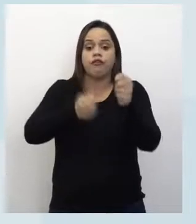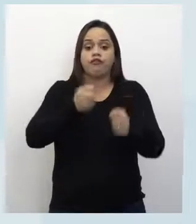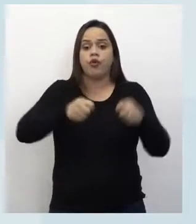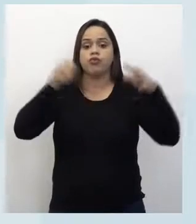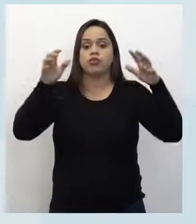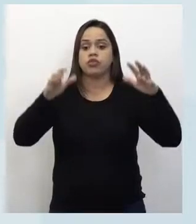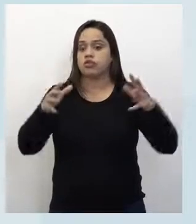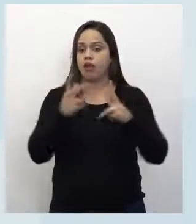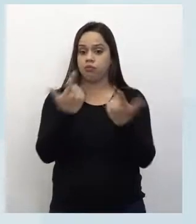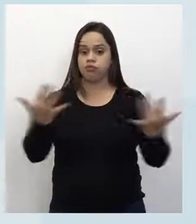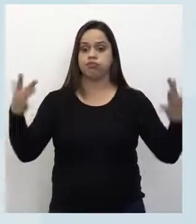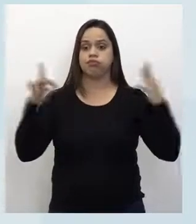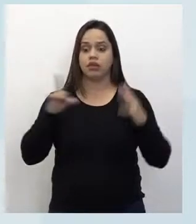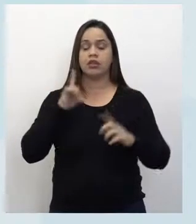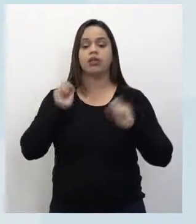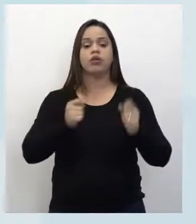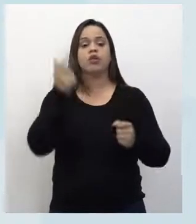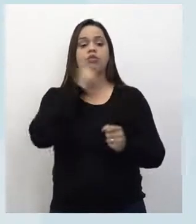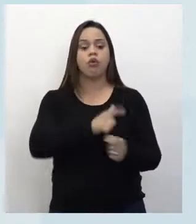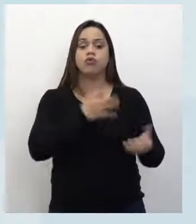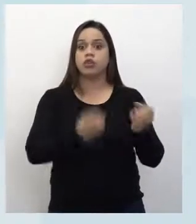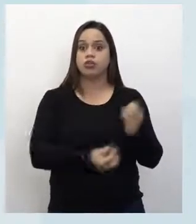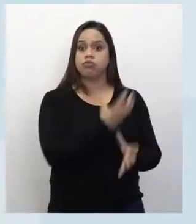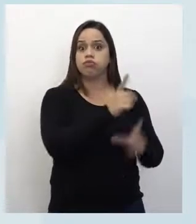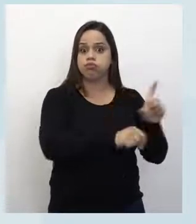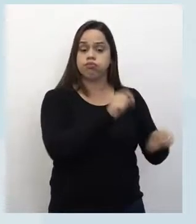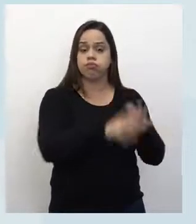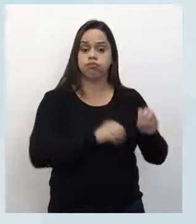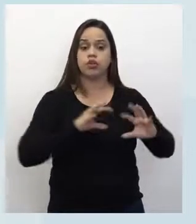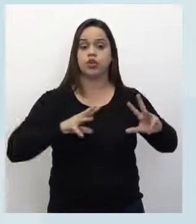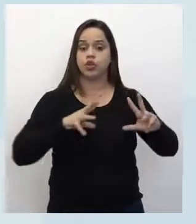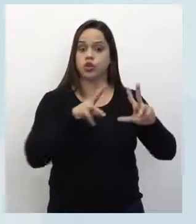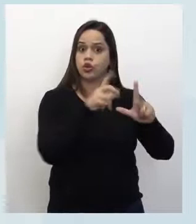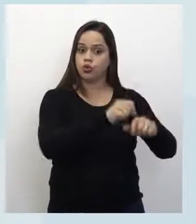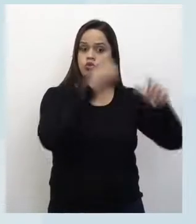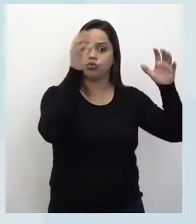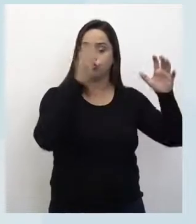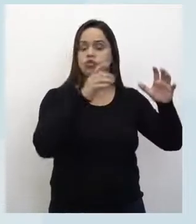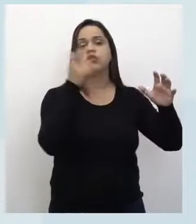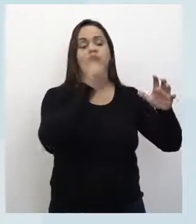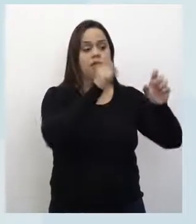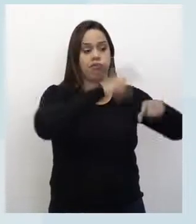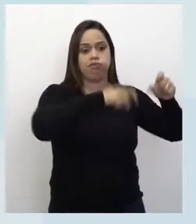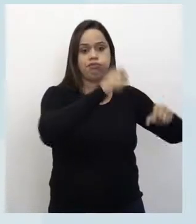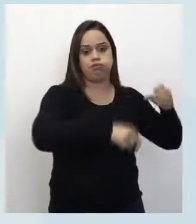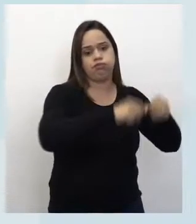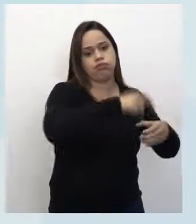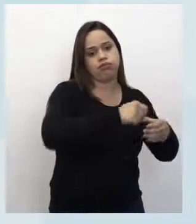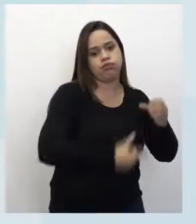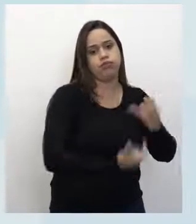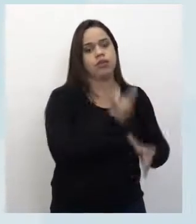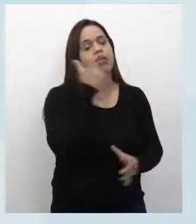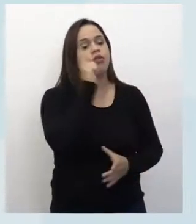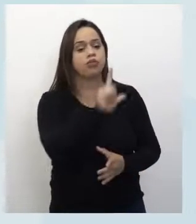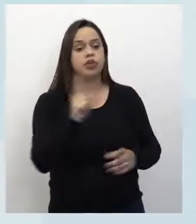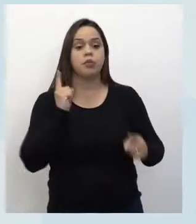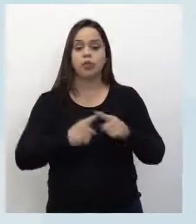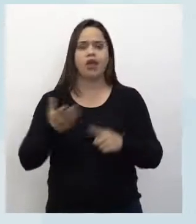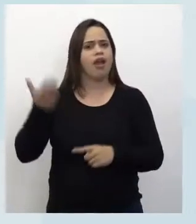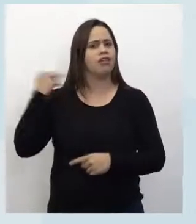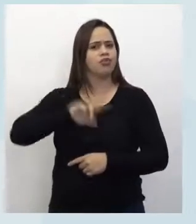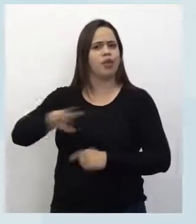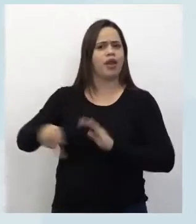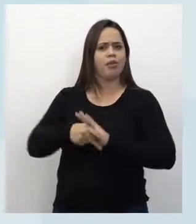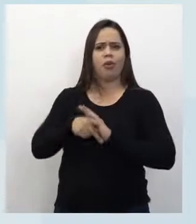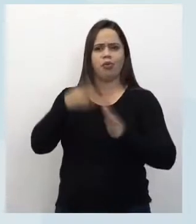e colheitas. Ou seja, na antiguidade eles faziam peças, turma, não para as outras pessoas assistirem, darem risada, se divertirem,